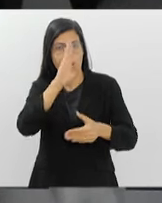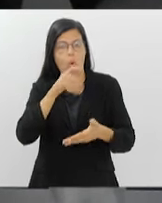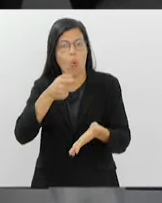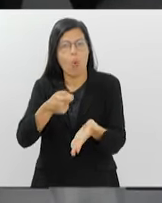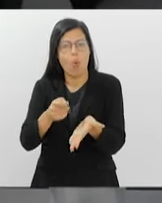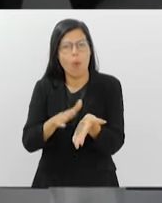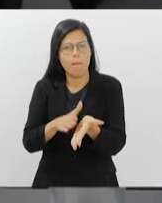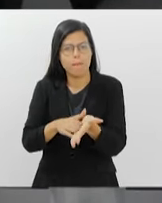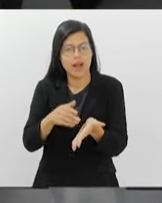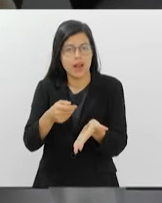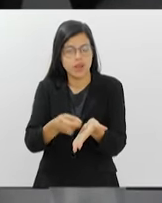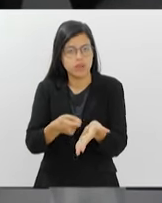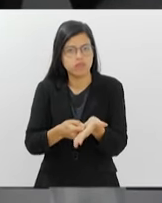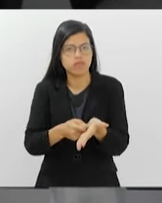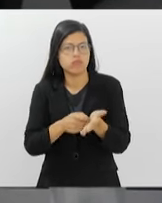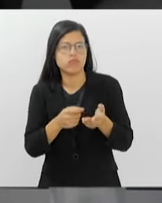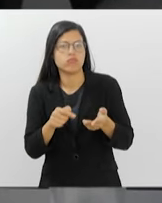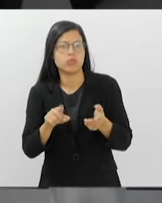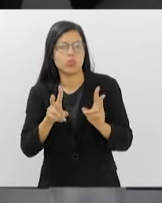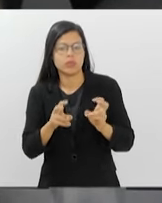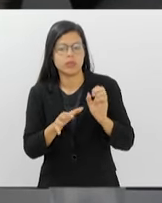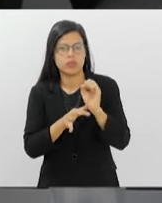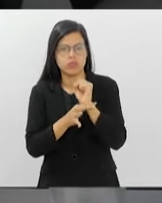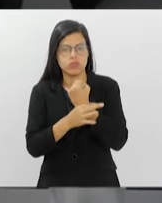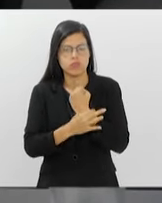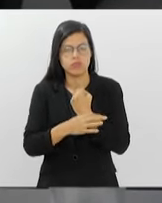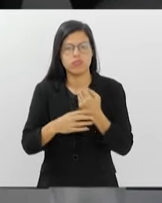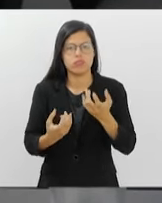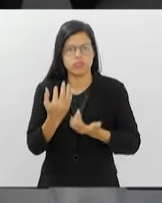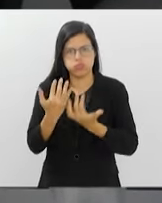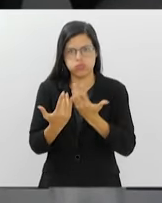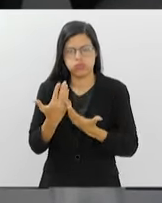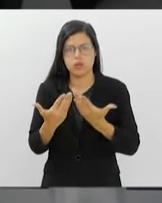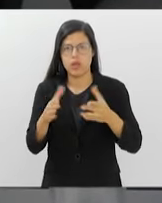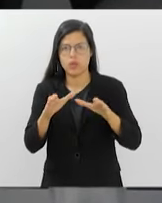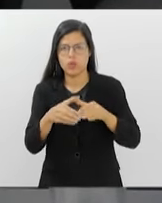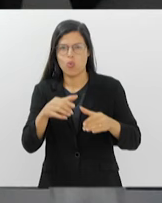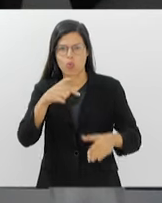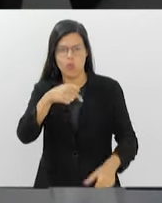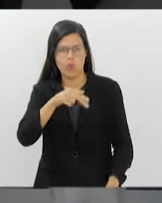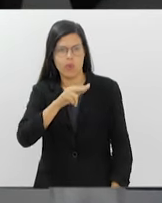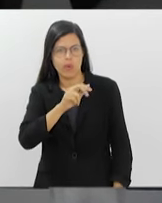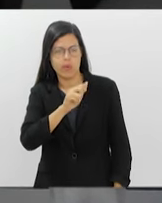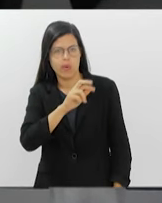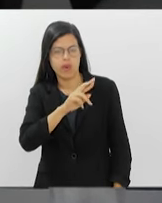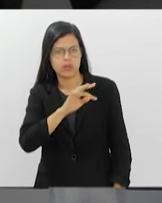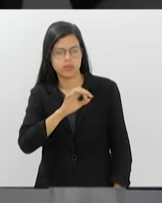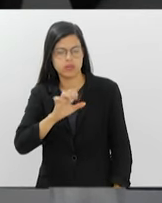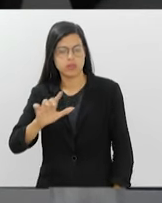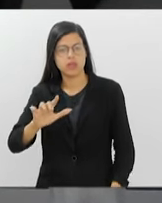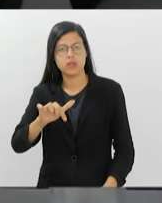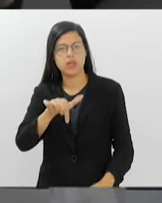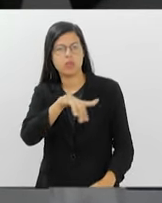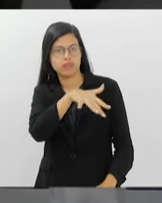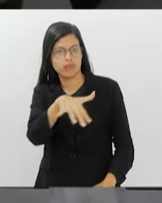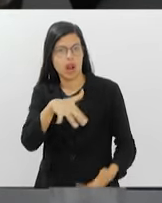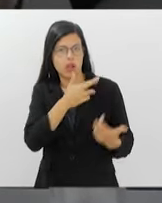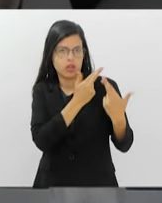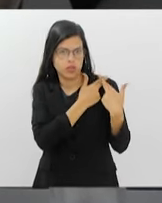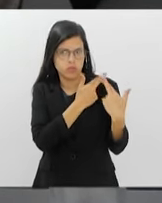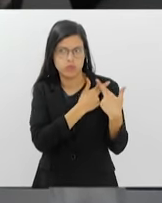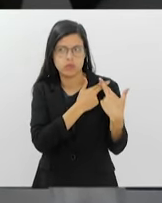contra inen de pânico e o quartel da área é responsável por vistoriar a área e cobrar das estruturas